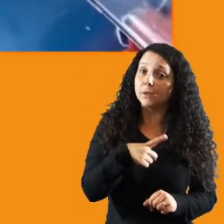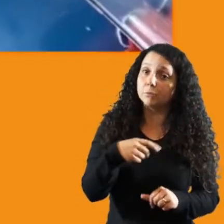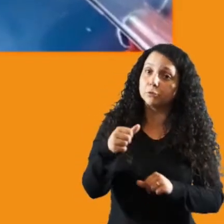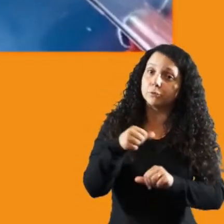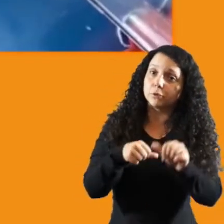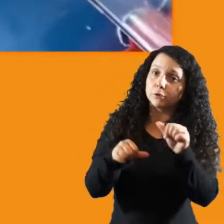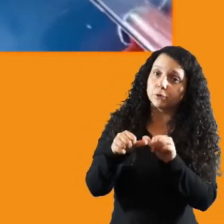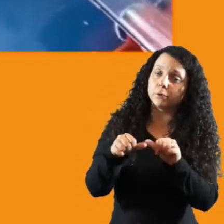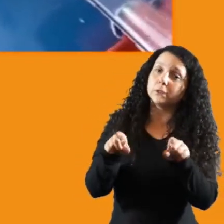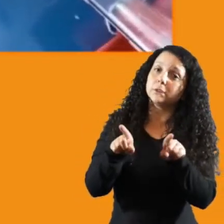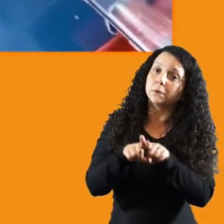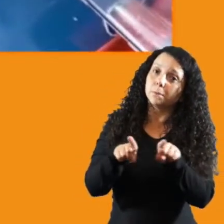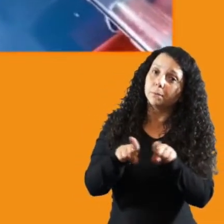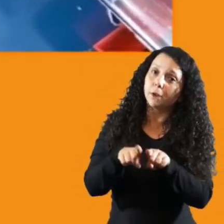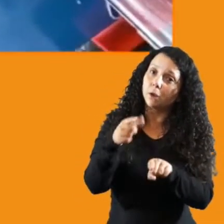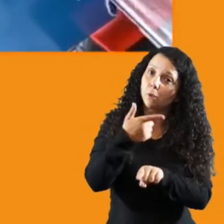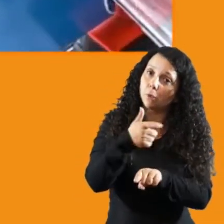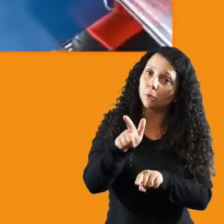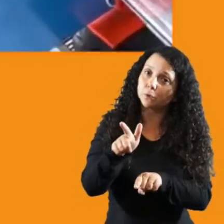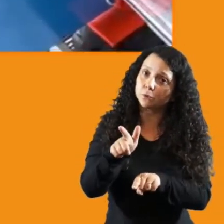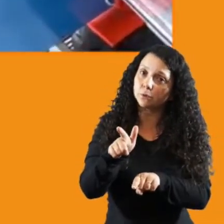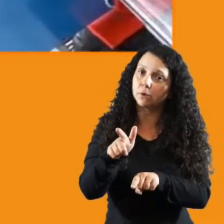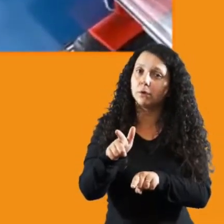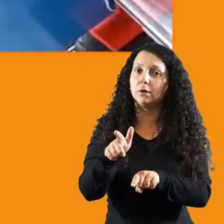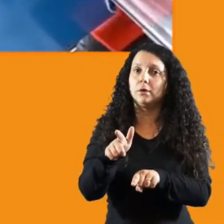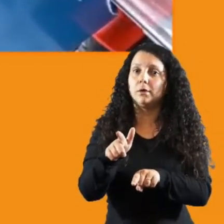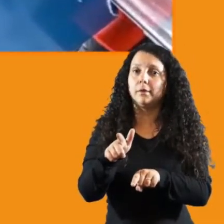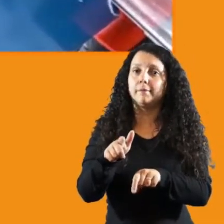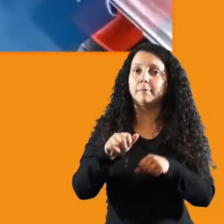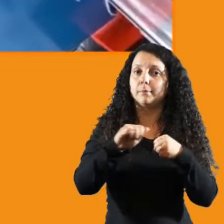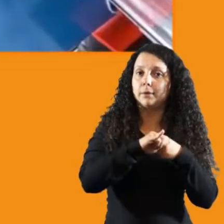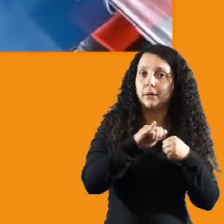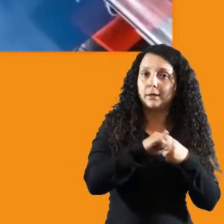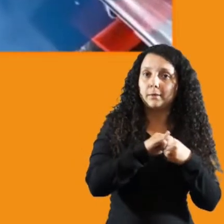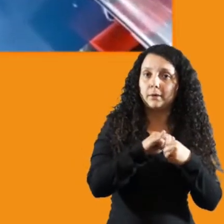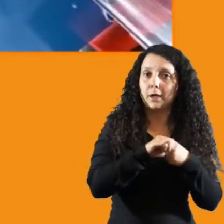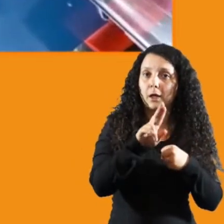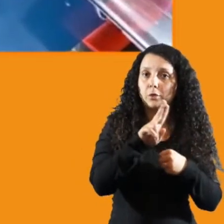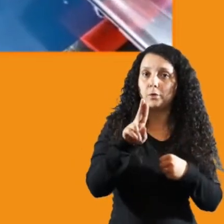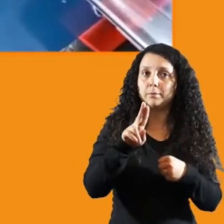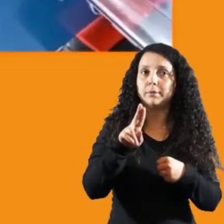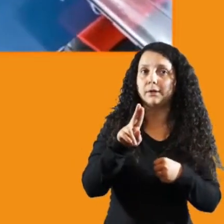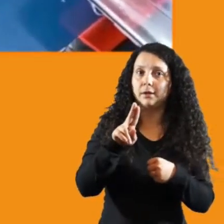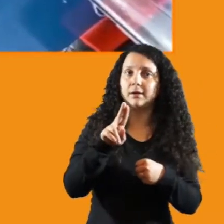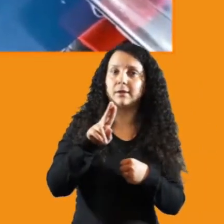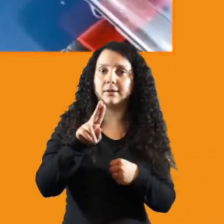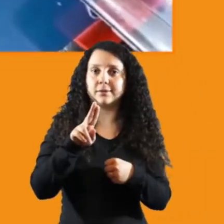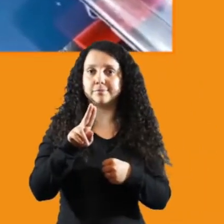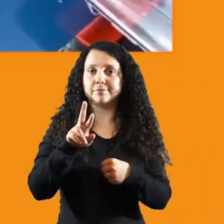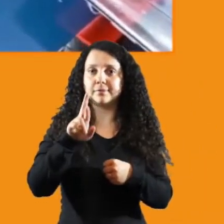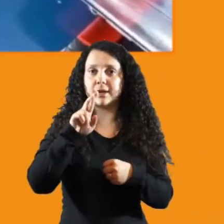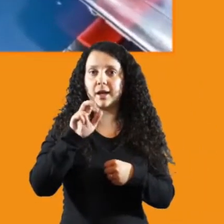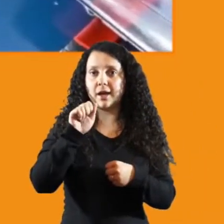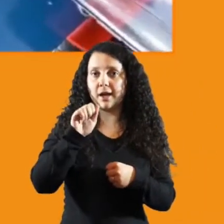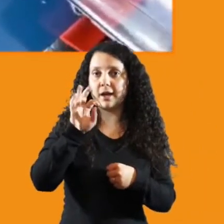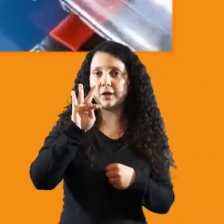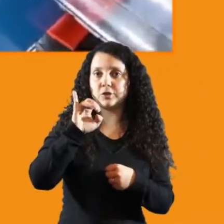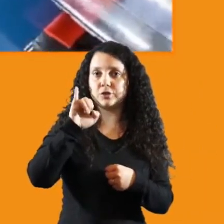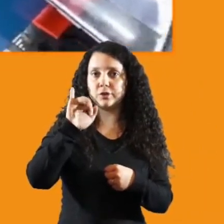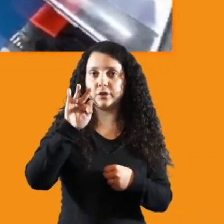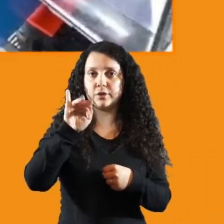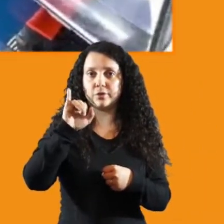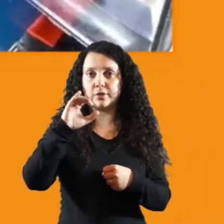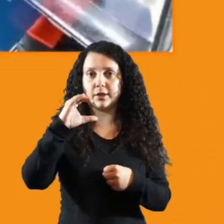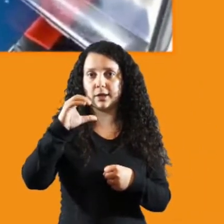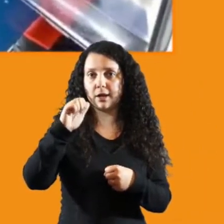outro aparelho chamado retificador. Eu vou explicar rapidinho o que ele é, só para entender a diferença. Então, por exemplo, eu tenho